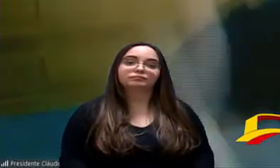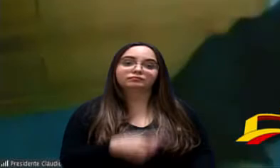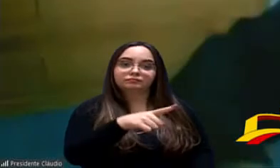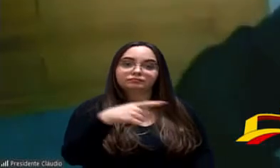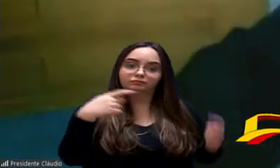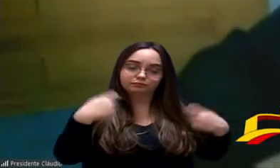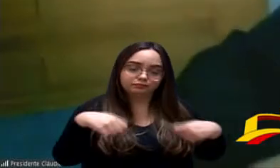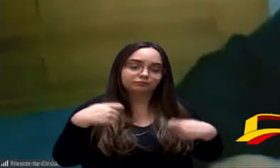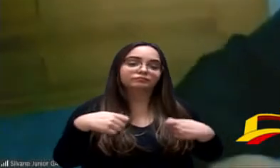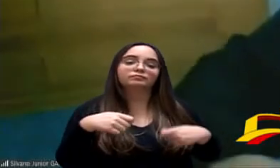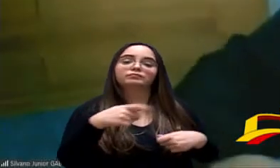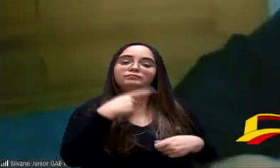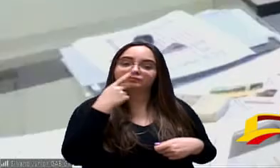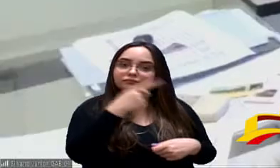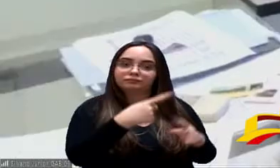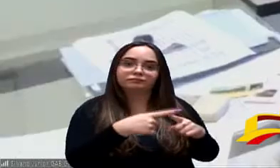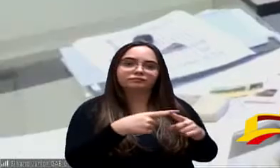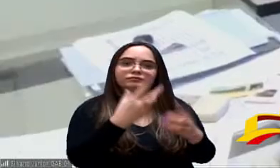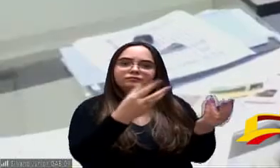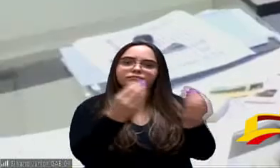fala a verdade.